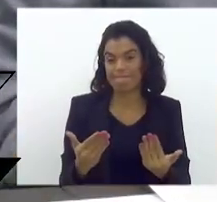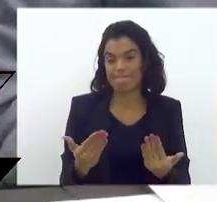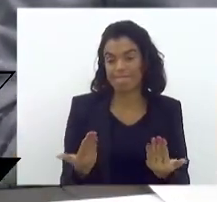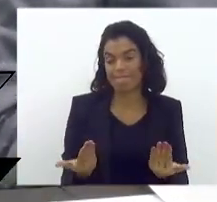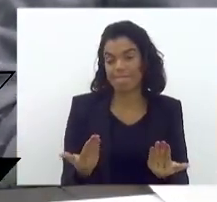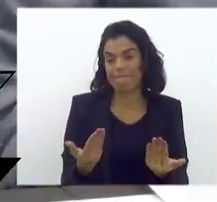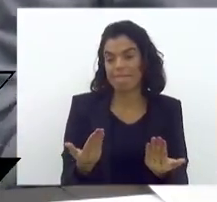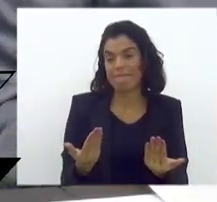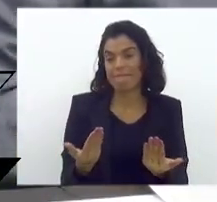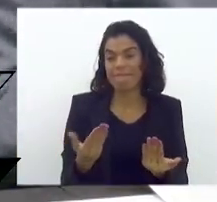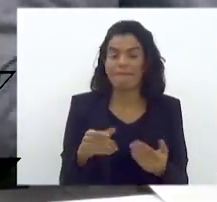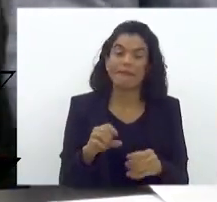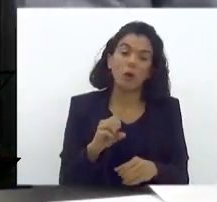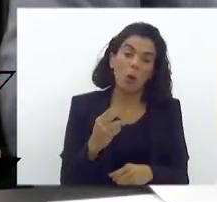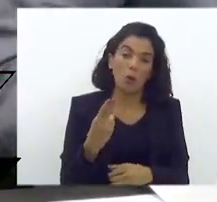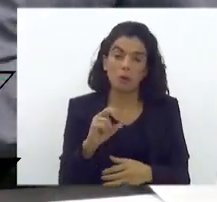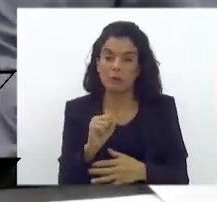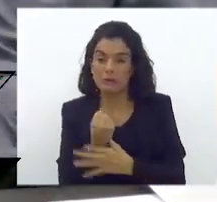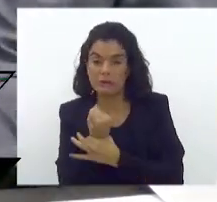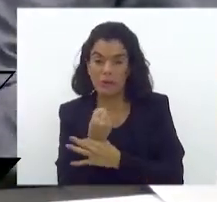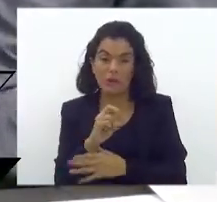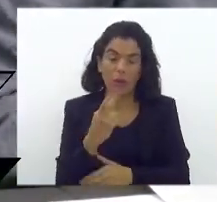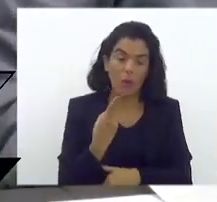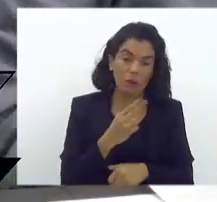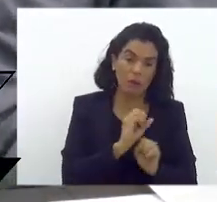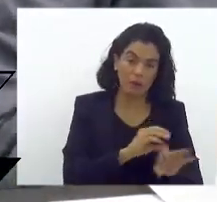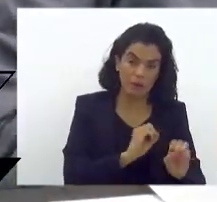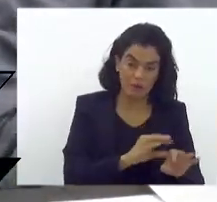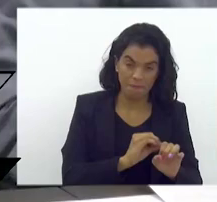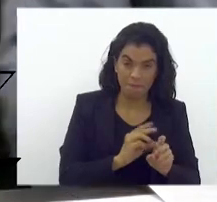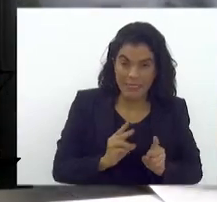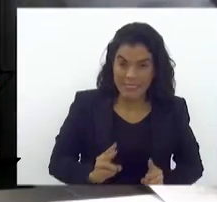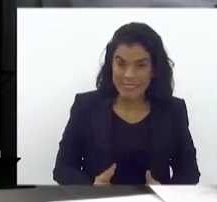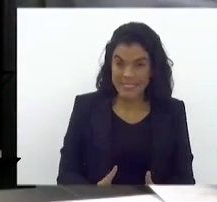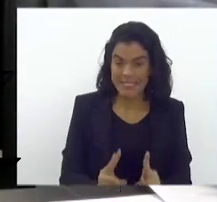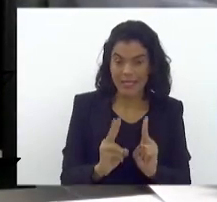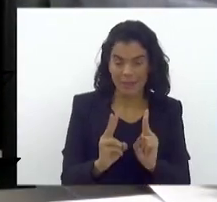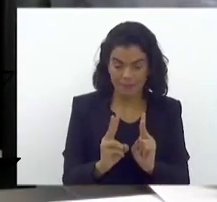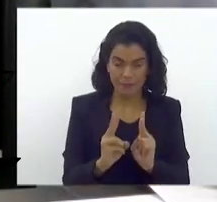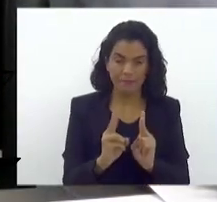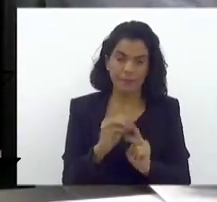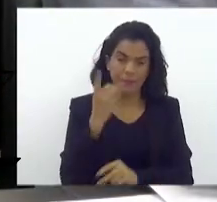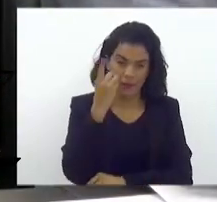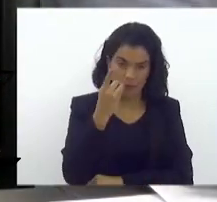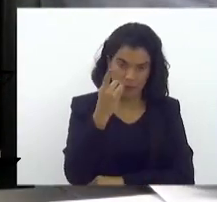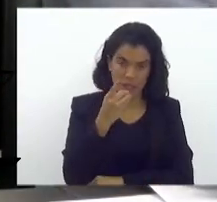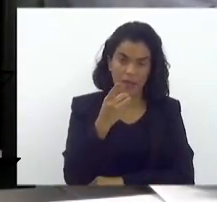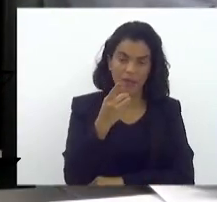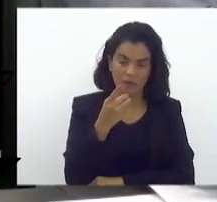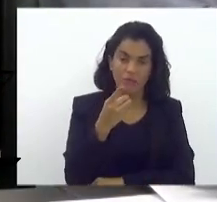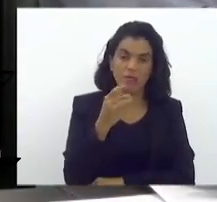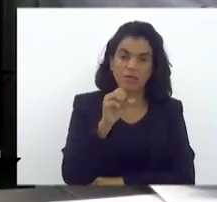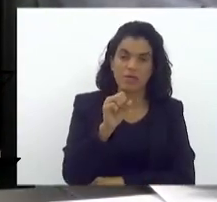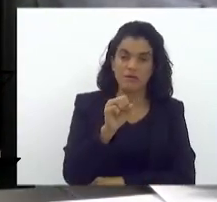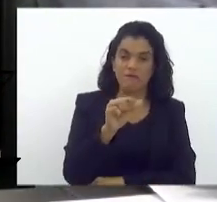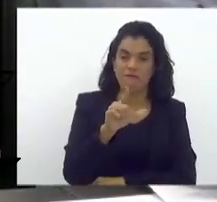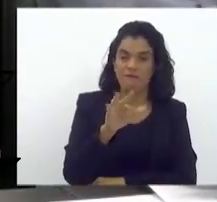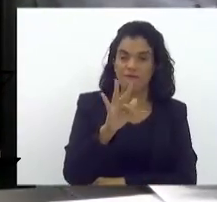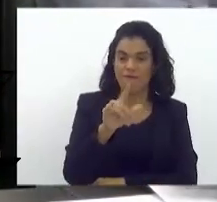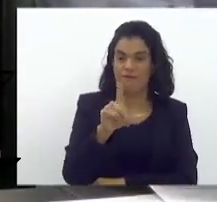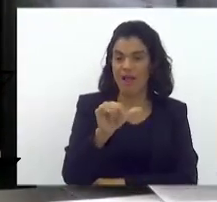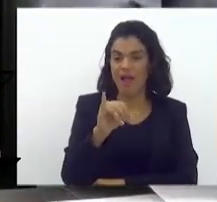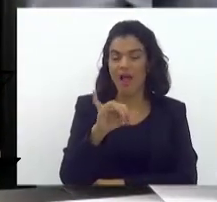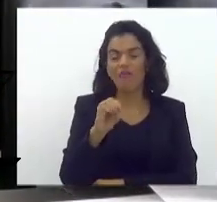né, na segurança, na educação e sempre. O deputado Serafini também levantou a questão da falta de